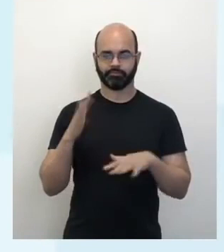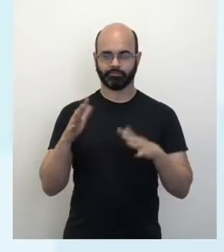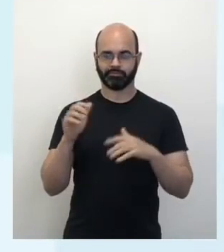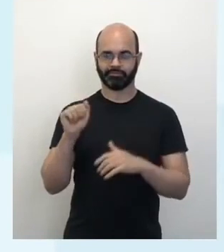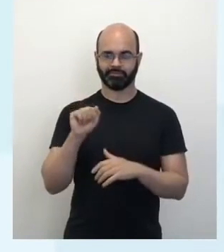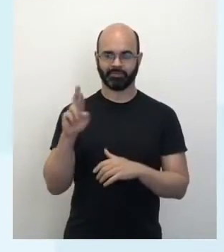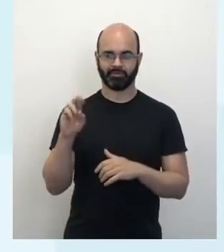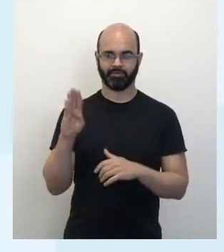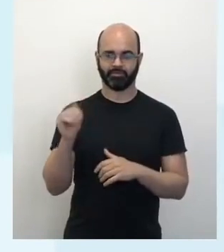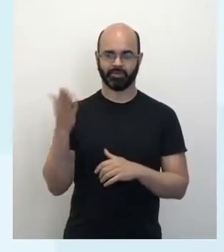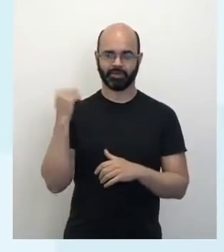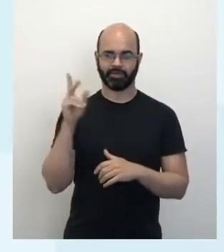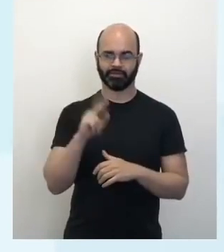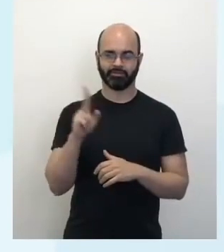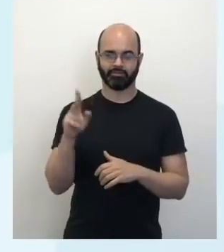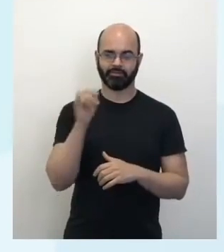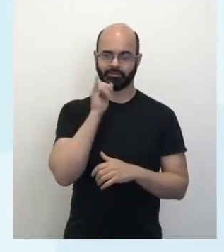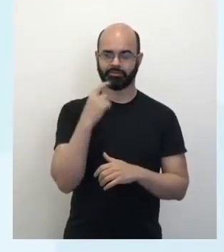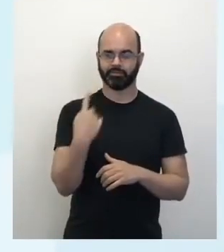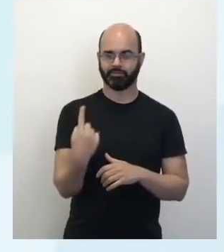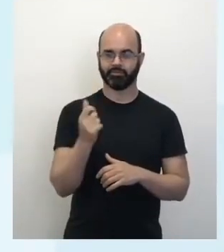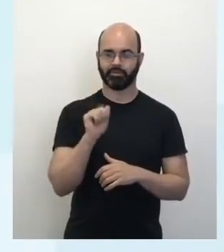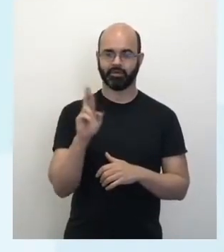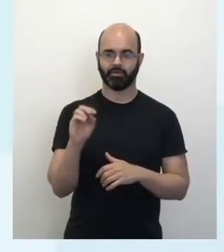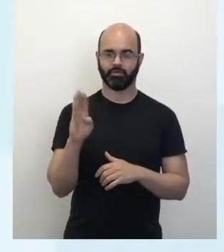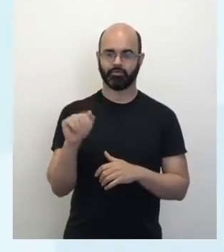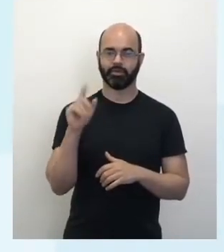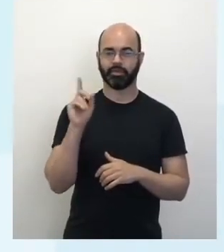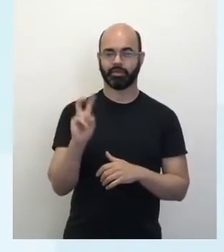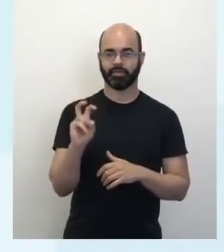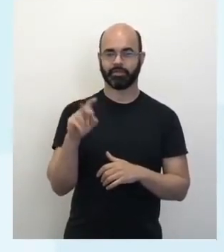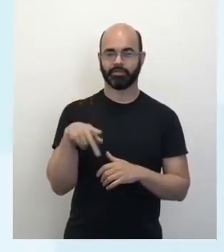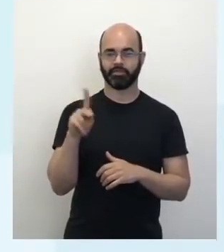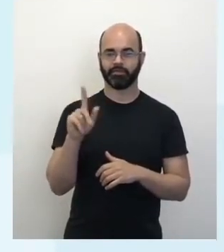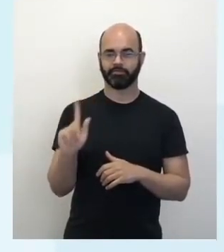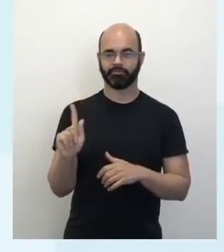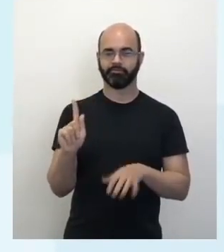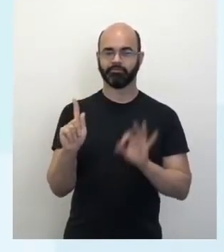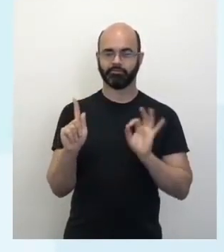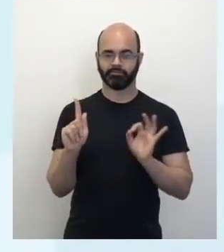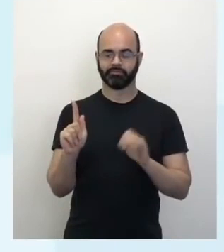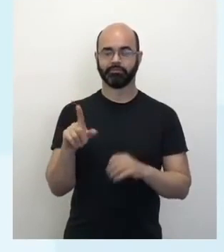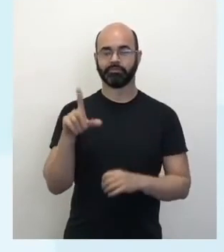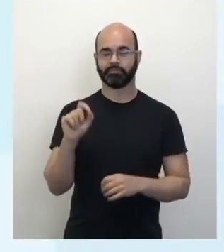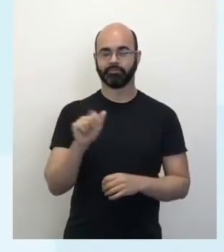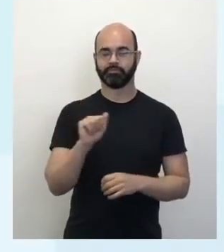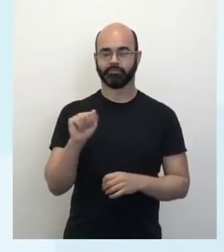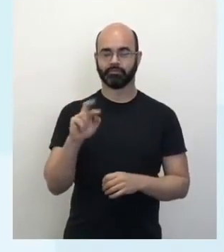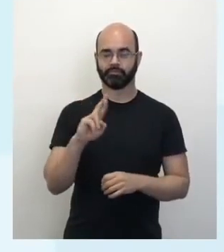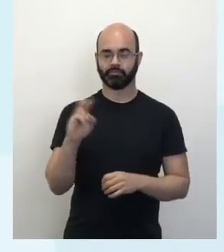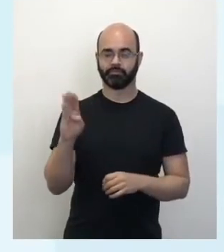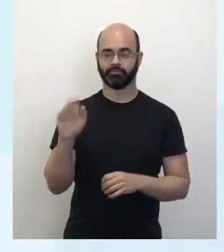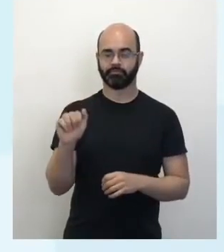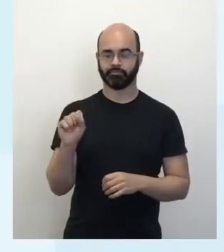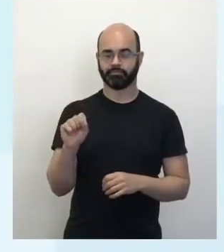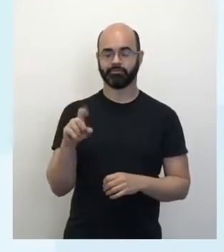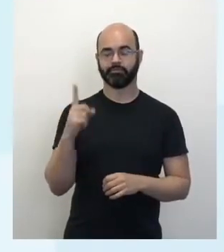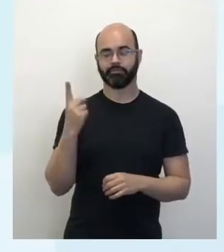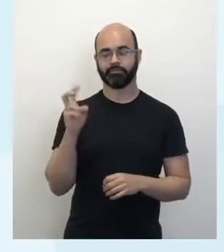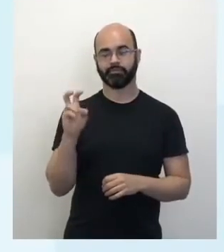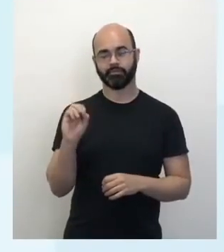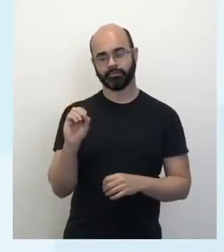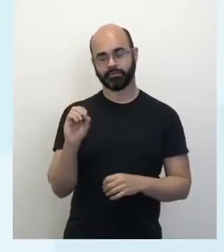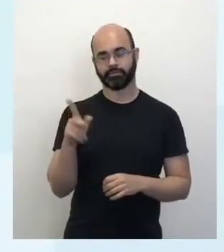que nós fizemos anteriormente. Então, uma arroba 15 quilogramas, né, Tony? Sim. 10 arrobas,